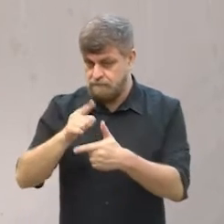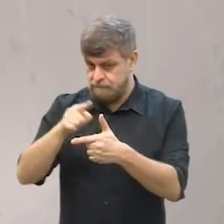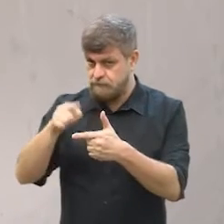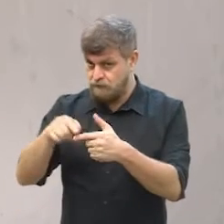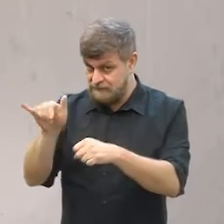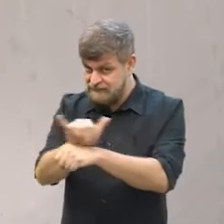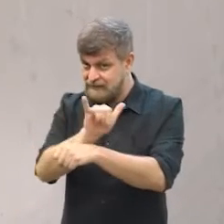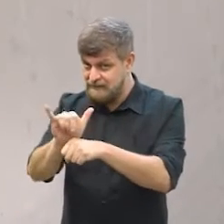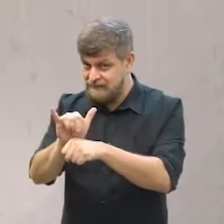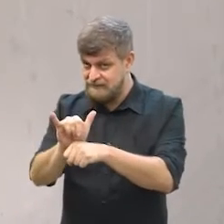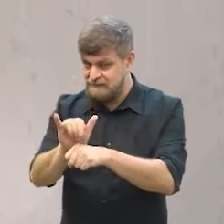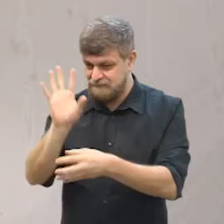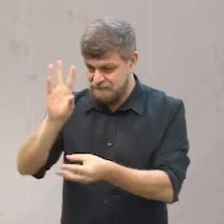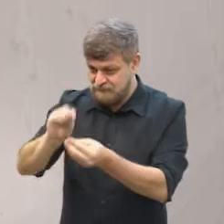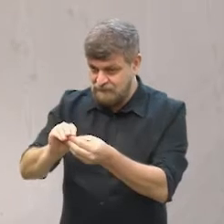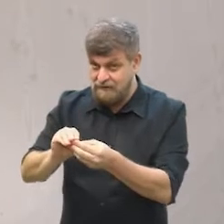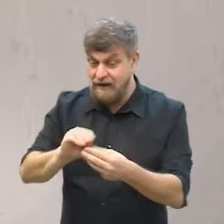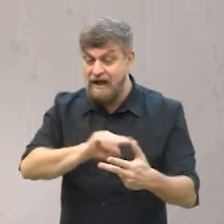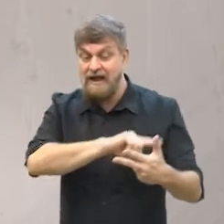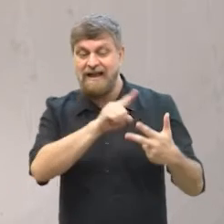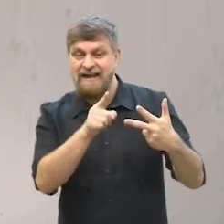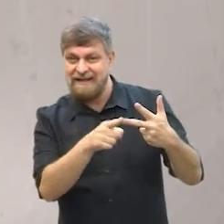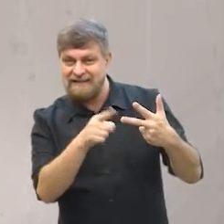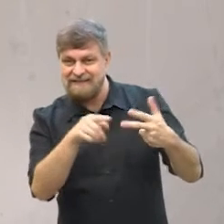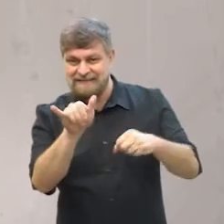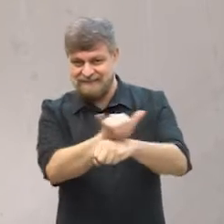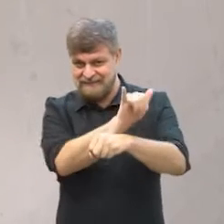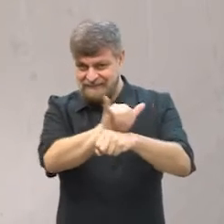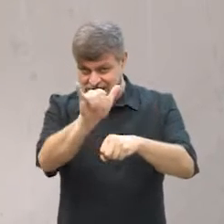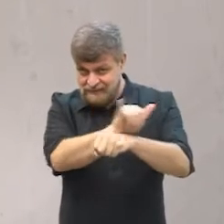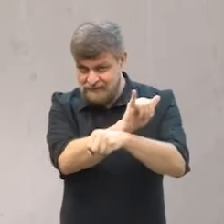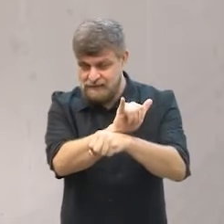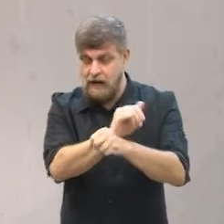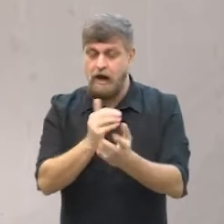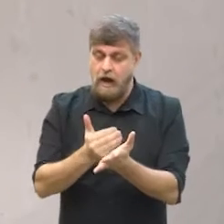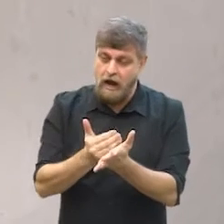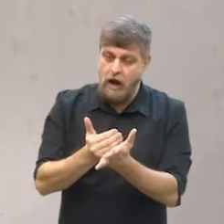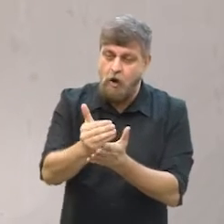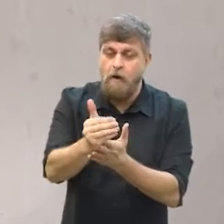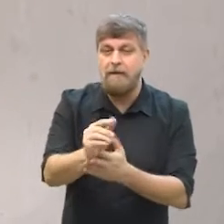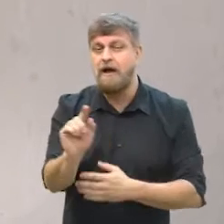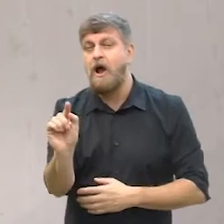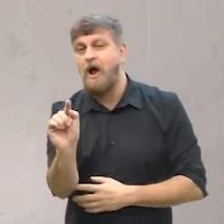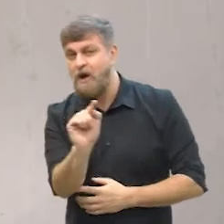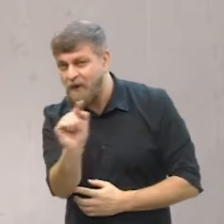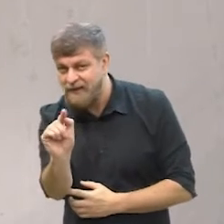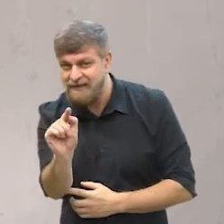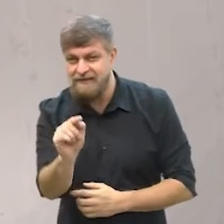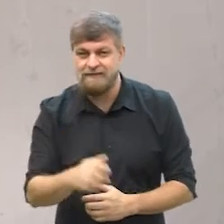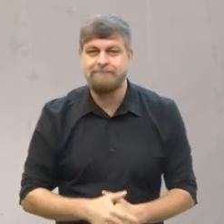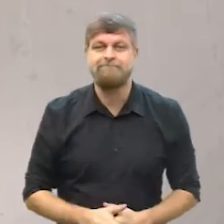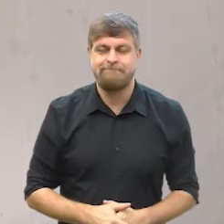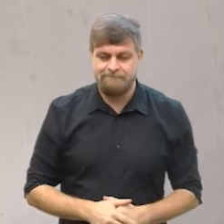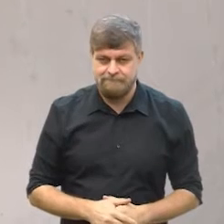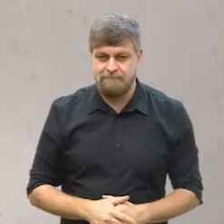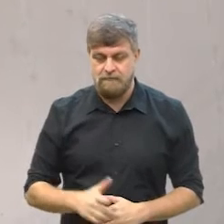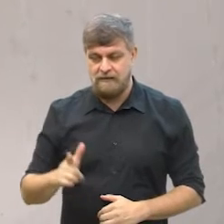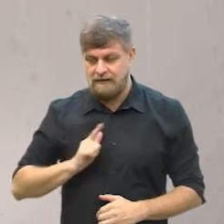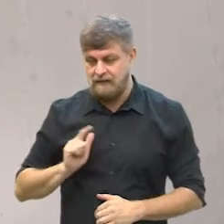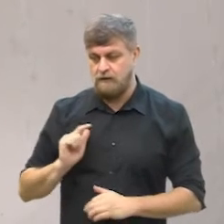dos 2 primeiros pontos. No terceiro ponto, aí começa, no terceiro passo, aí começa